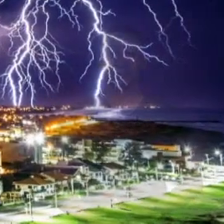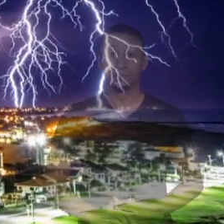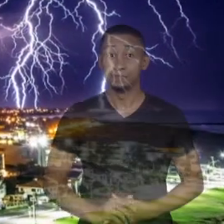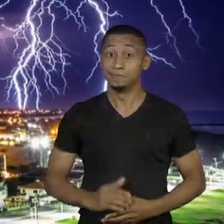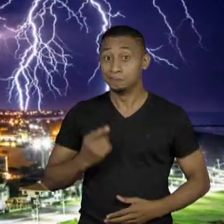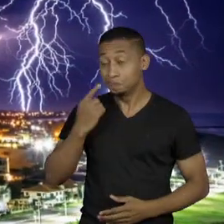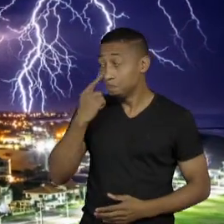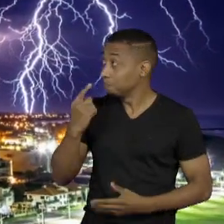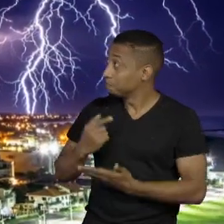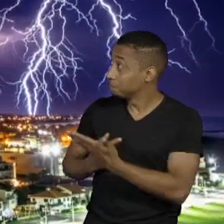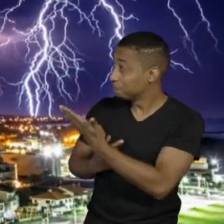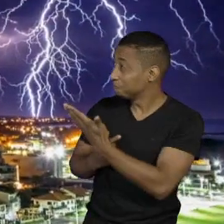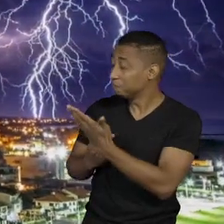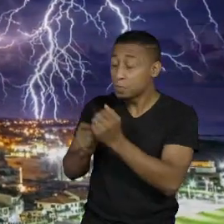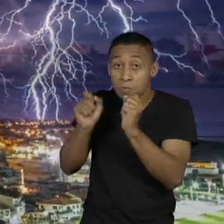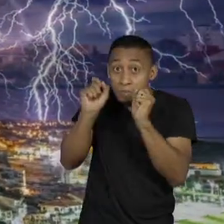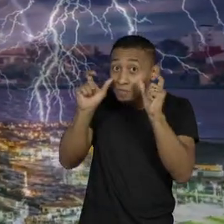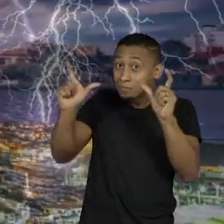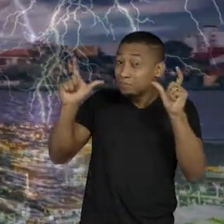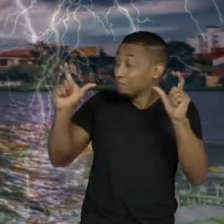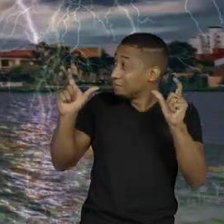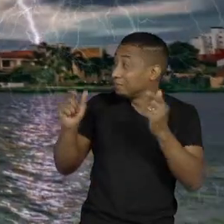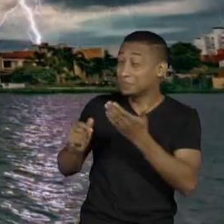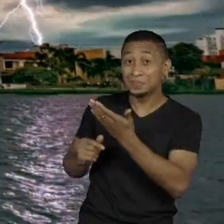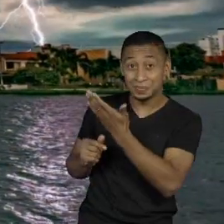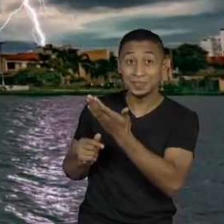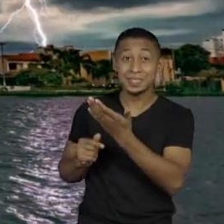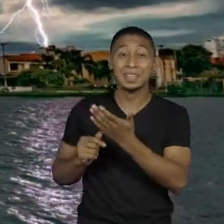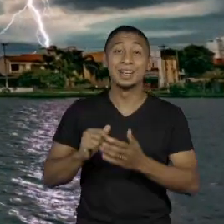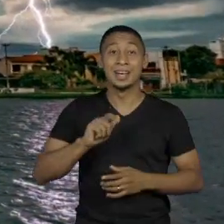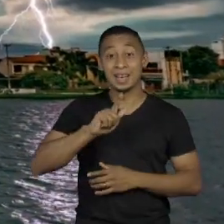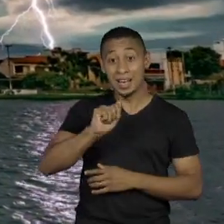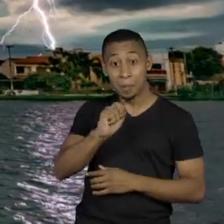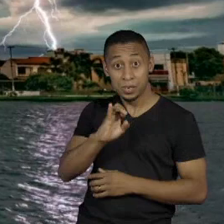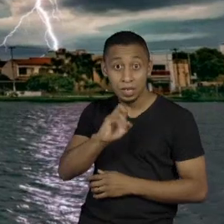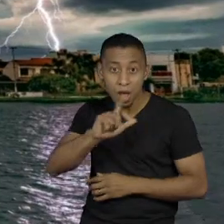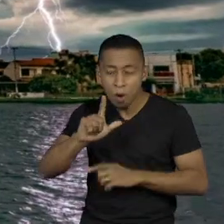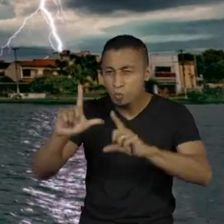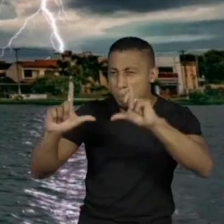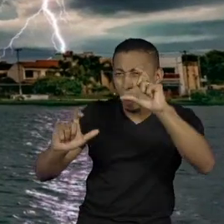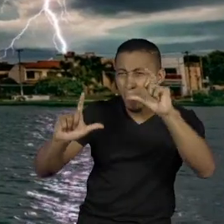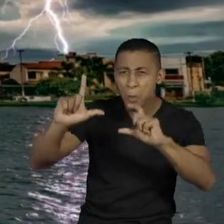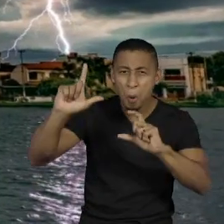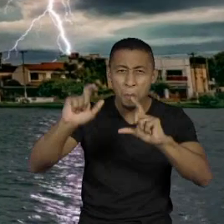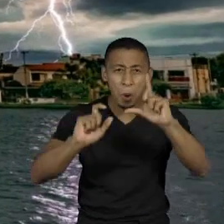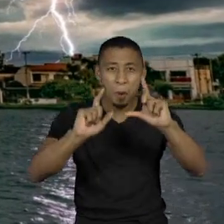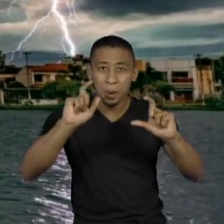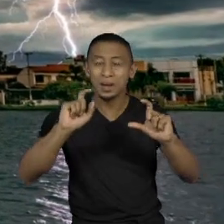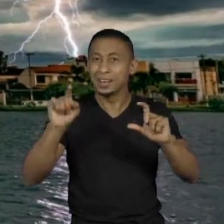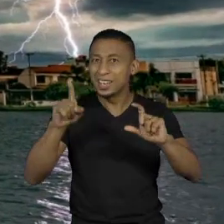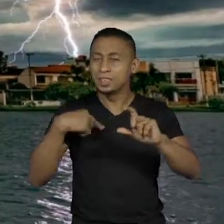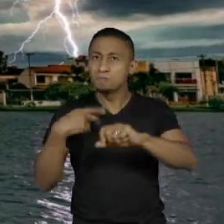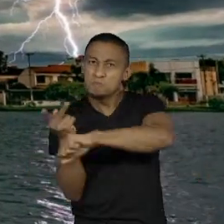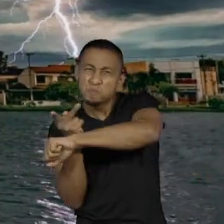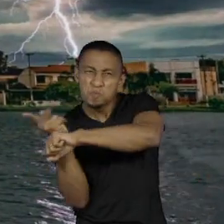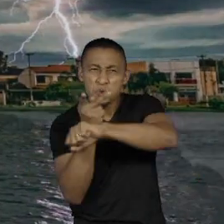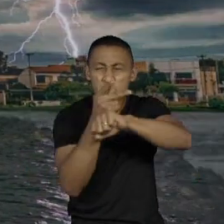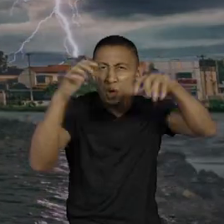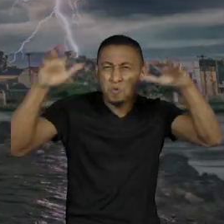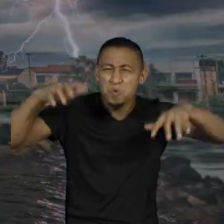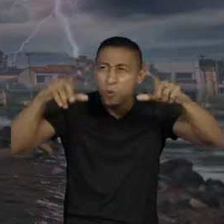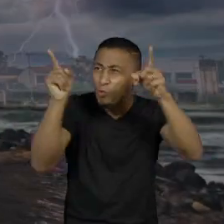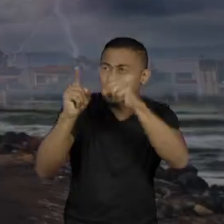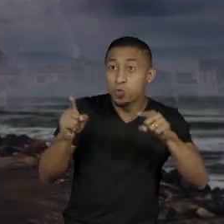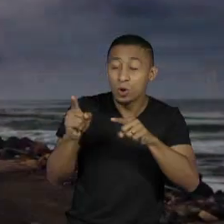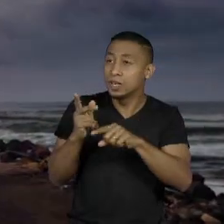Estas imagens impressionantes são do gaúcho Gabriel Zaparoli, conhecido como caçador de tempestades. O